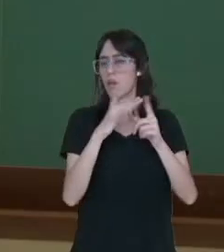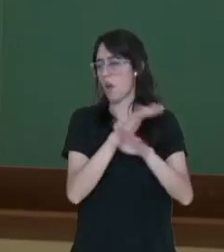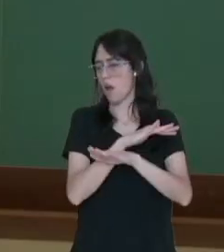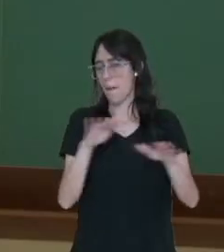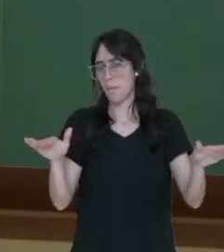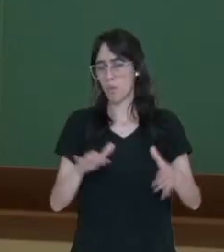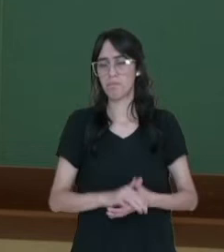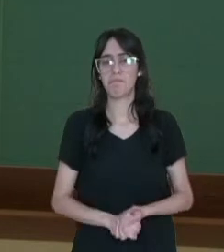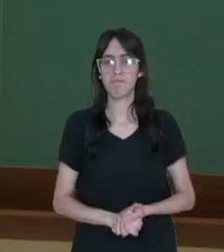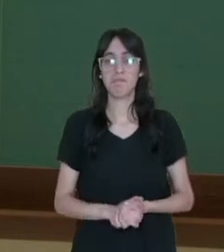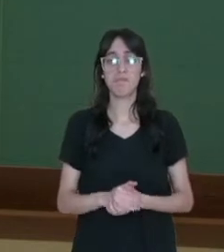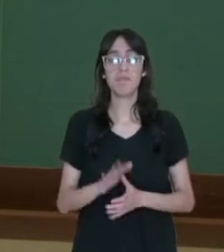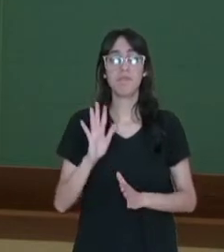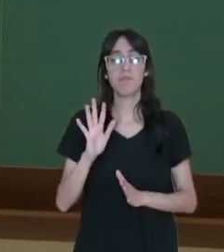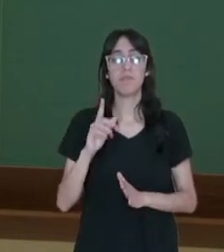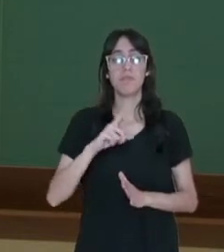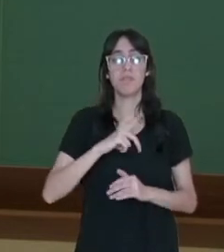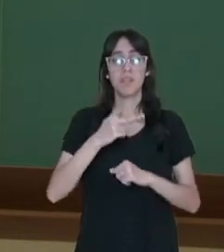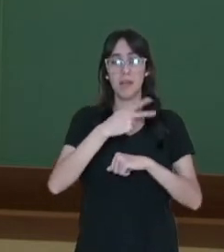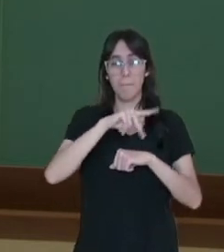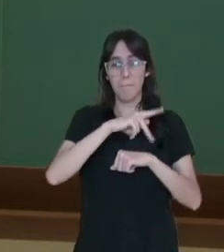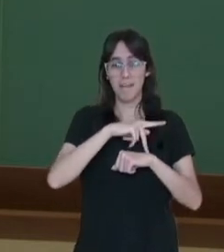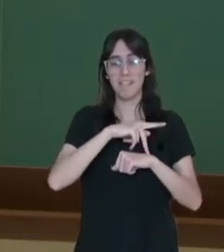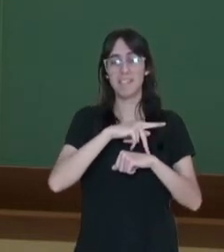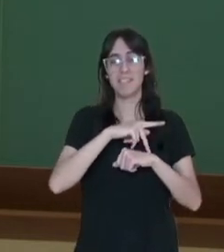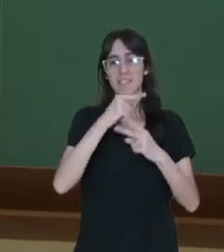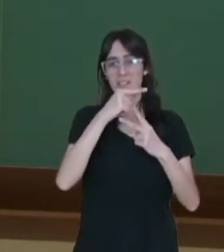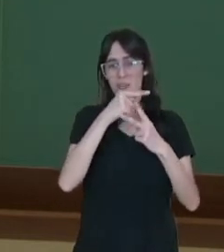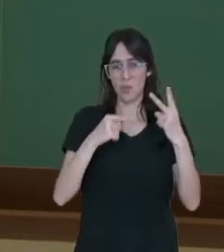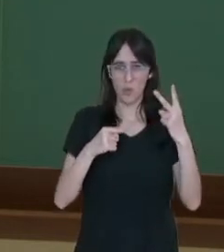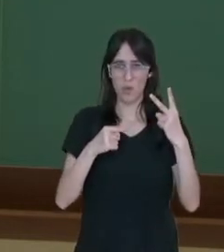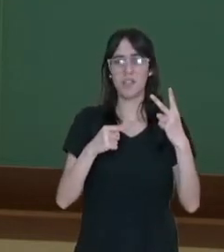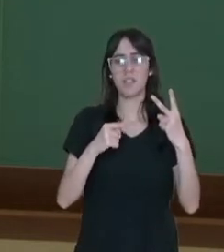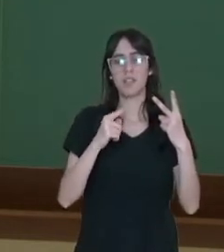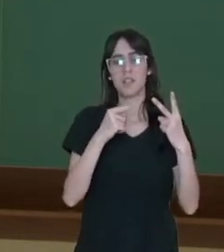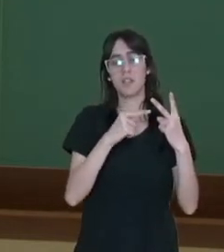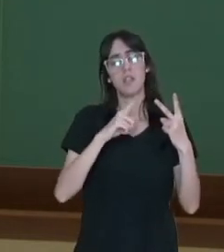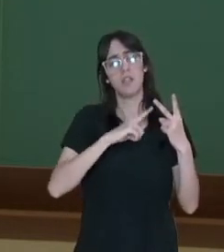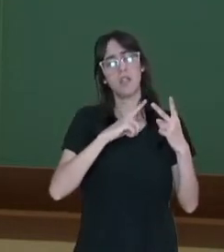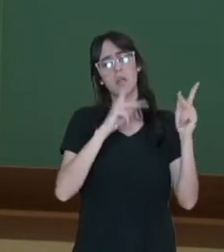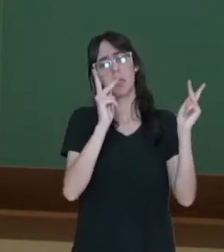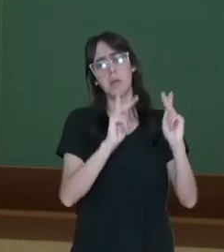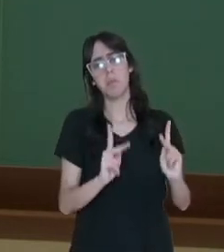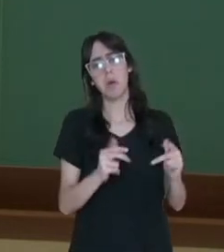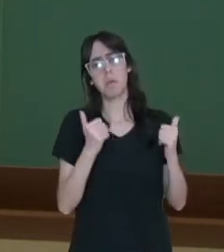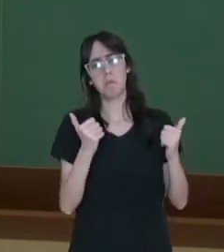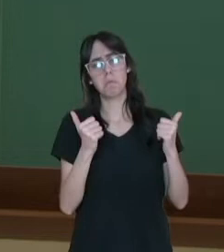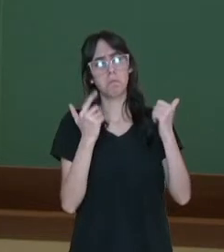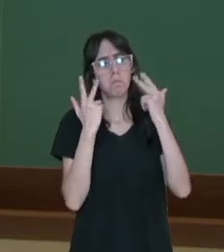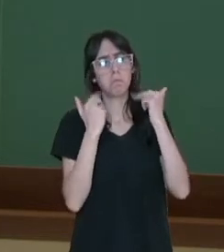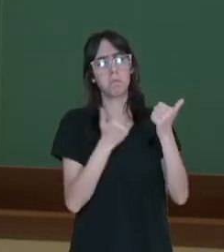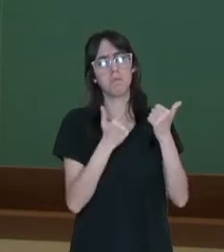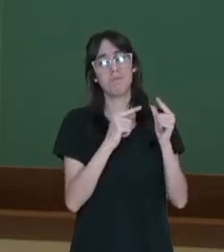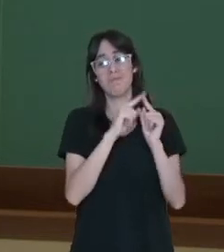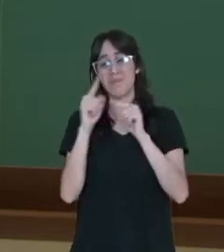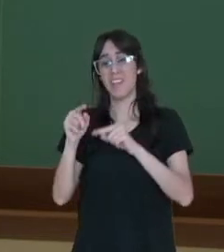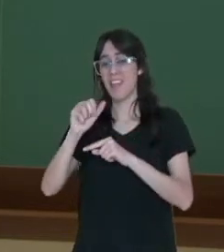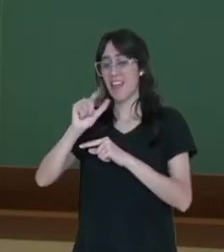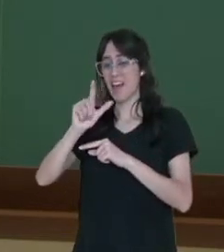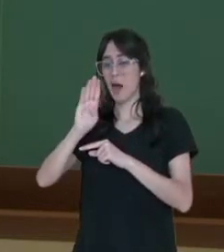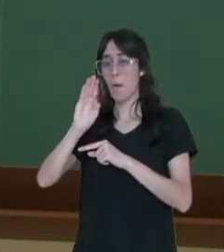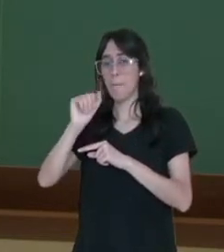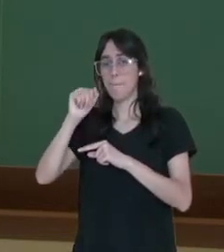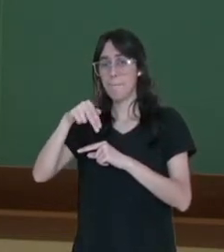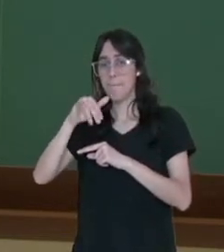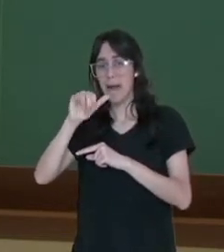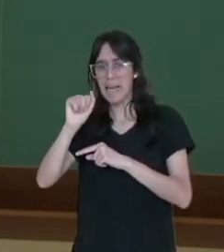Aliás, na Hungria e na Tchecoslováquia, essa transição foi pacífica e pela via das instituições, inclusive. Na Albânia houve algum